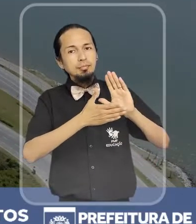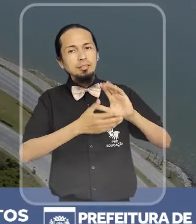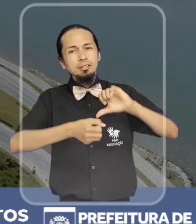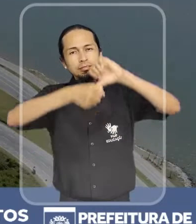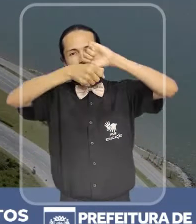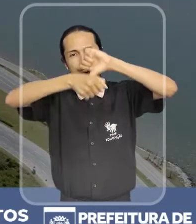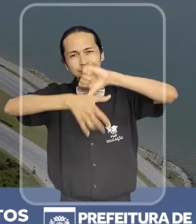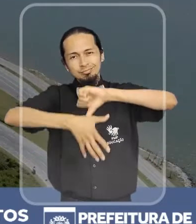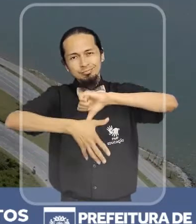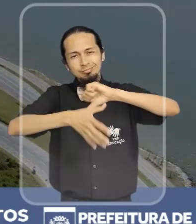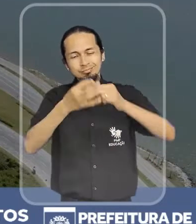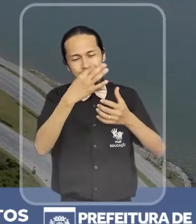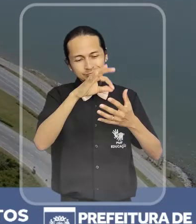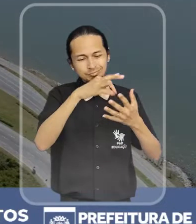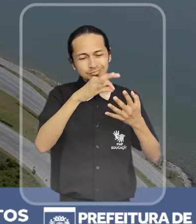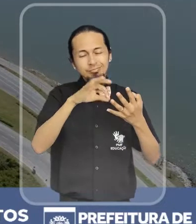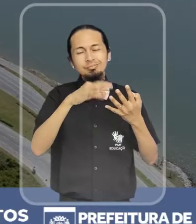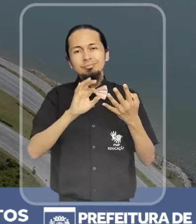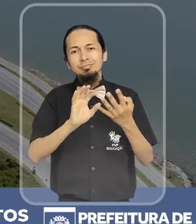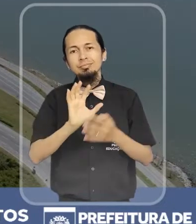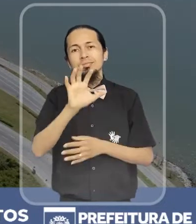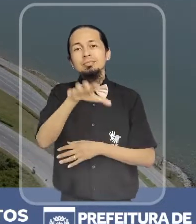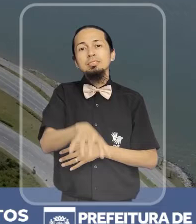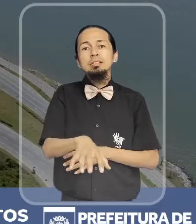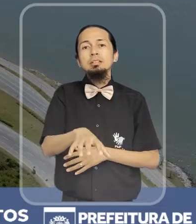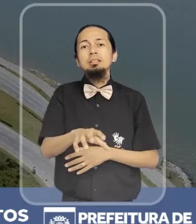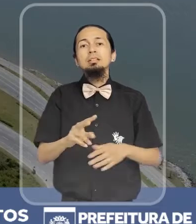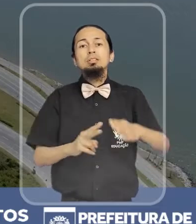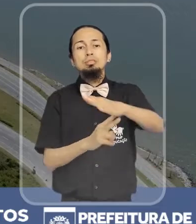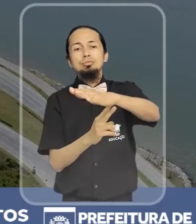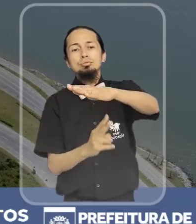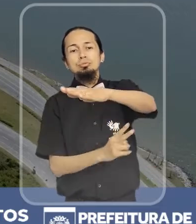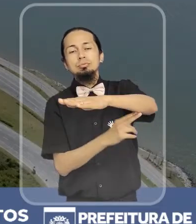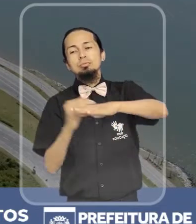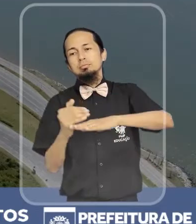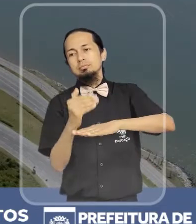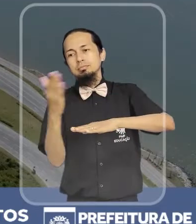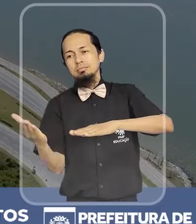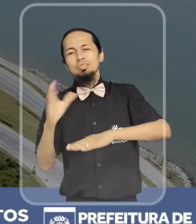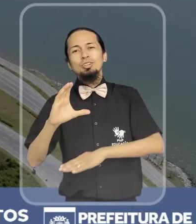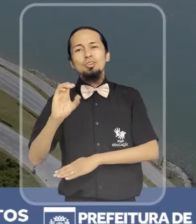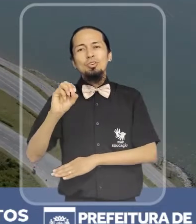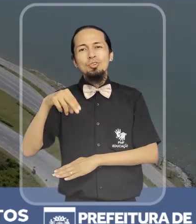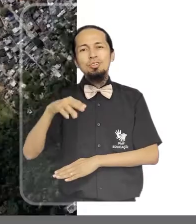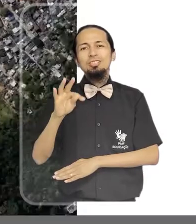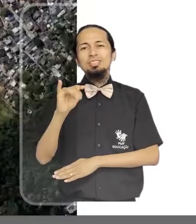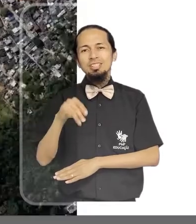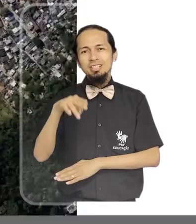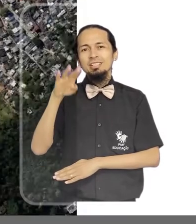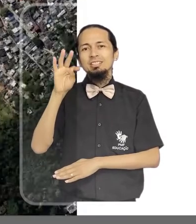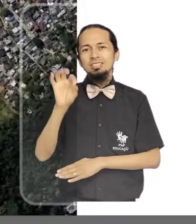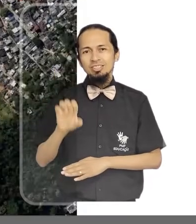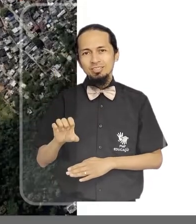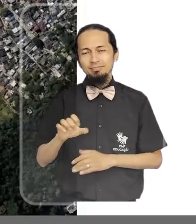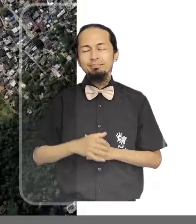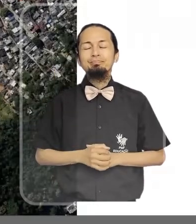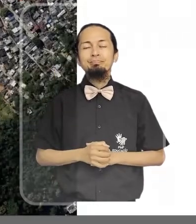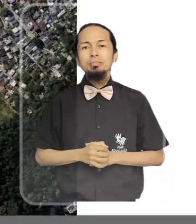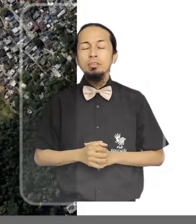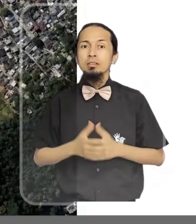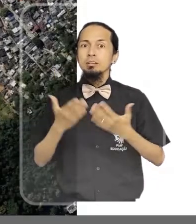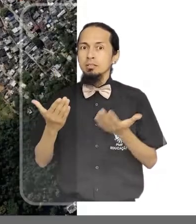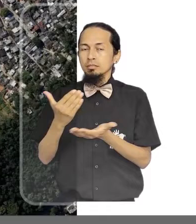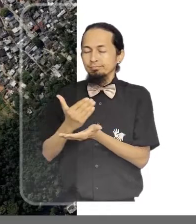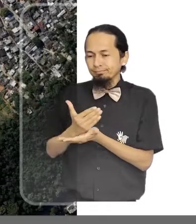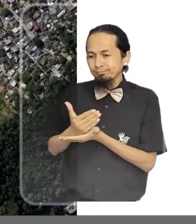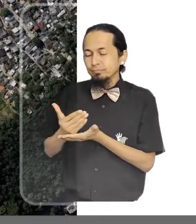Proposta preliminar, diretrizes da revisão para o Distrito Sede Continental. A partir do